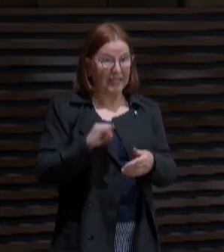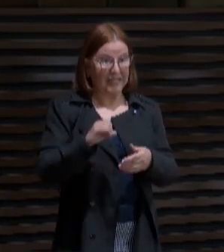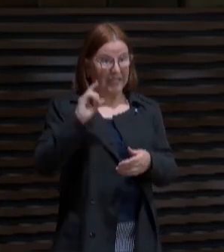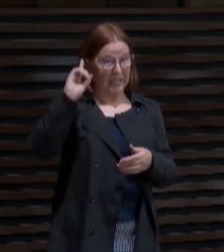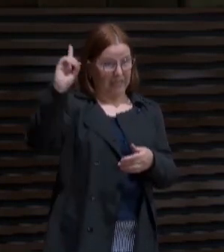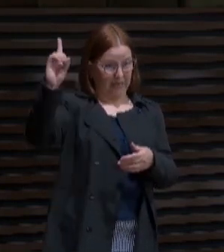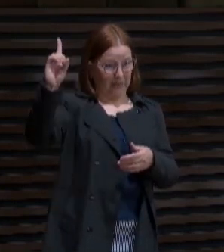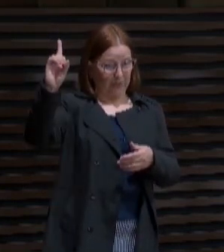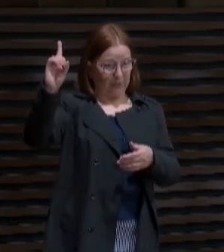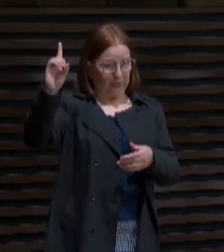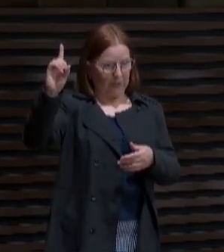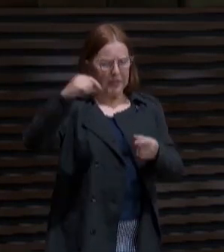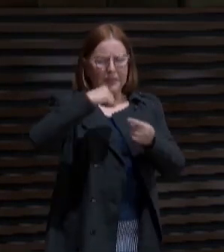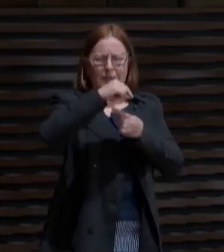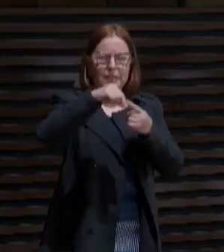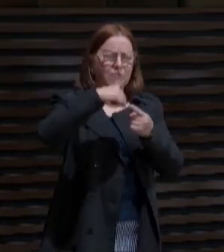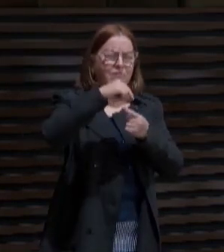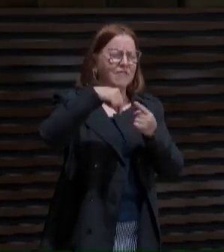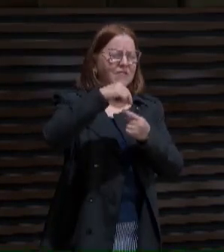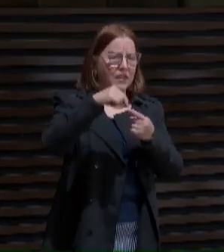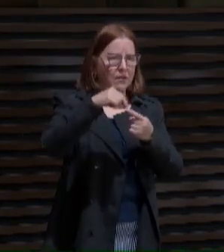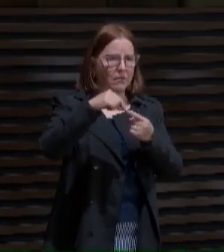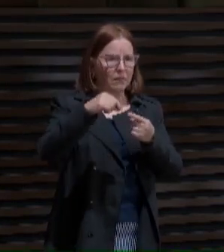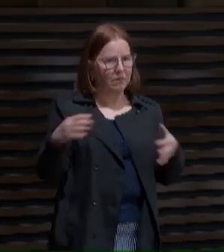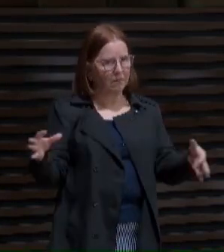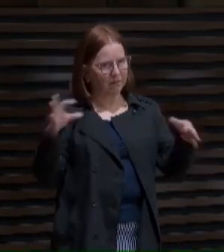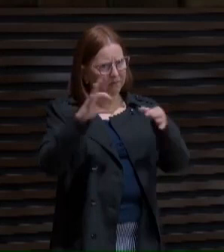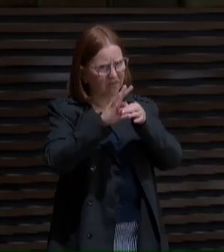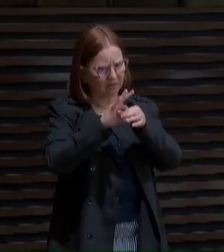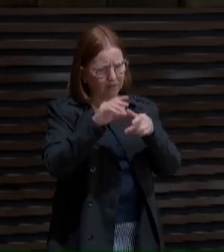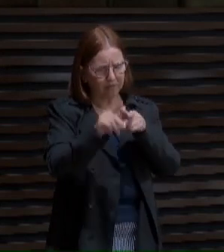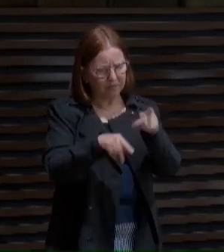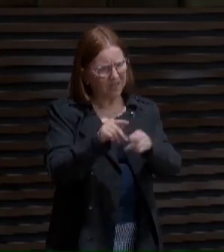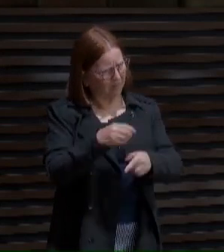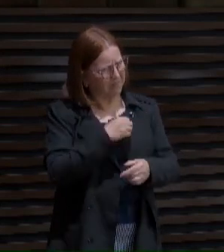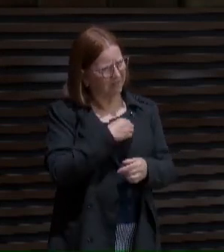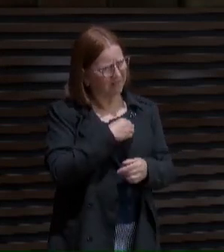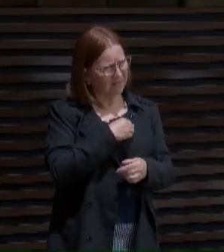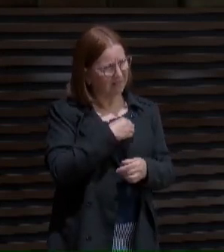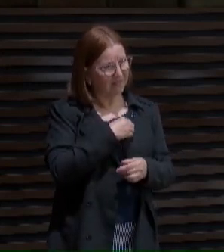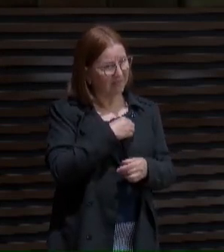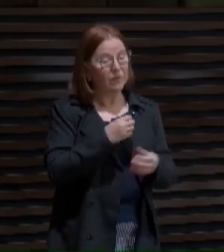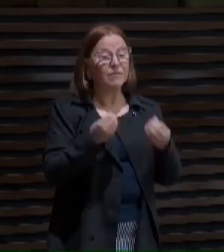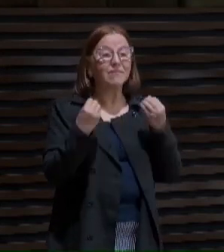e infinitamente santo ser reconciliado com pessoas que são pecadoras?